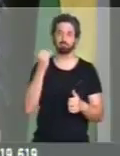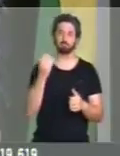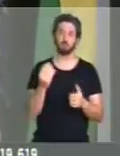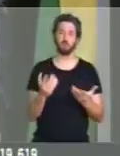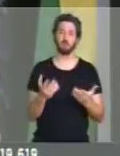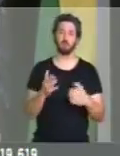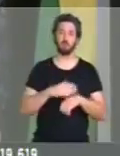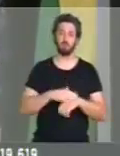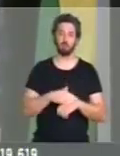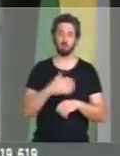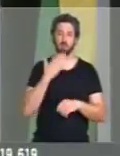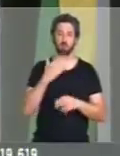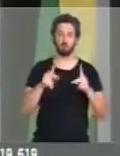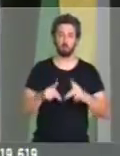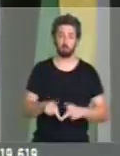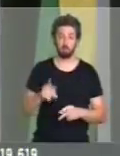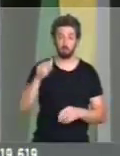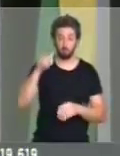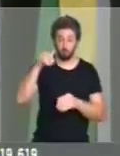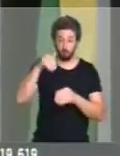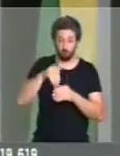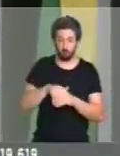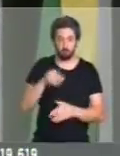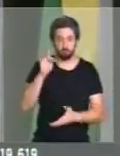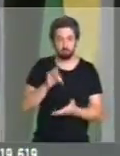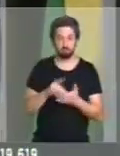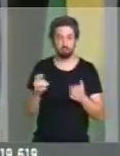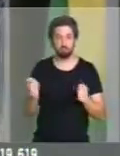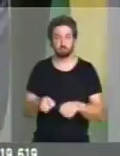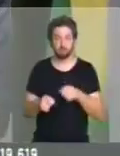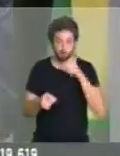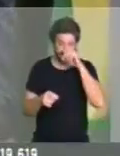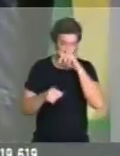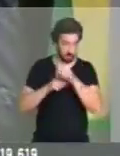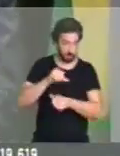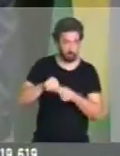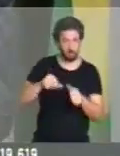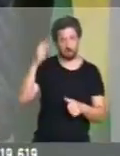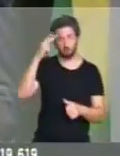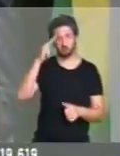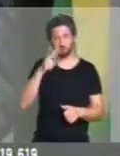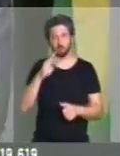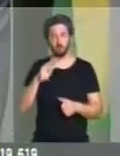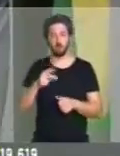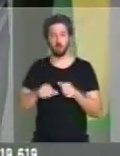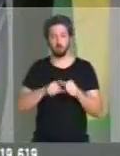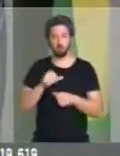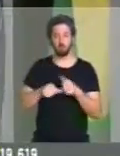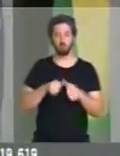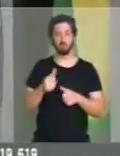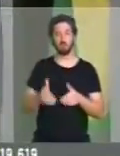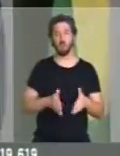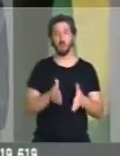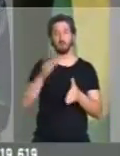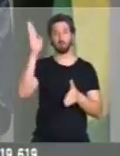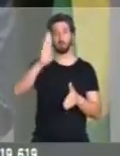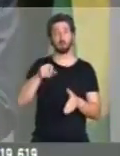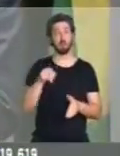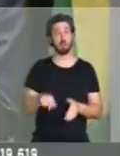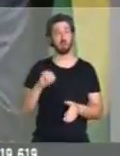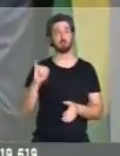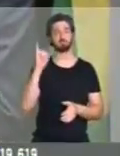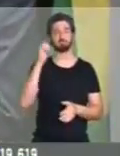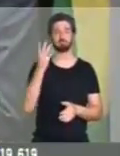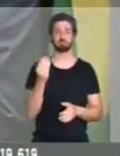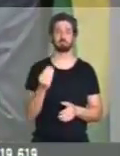nossa nação. O voto, ele tem, de fato, a possibilidade de mudar a nossa história, mudar os rumos do nosso país. E foi muito importante